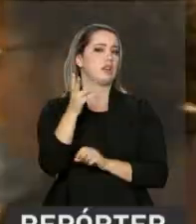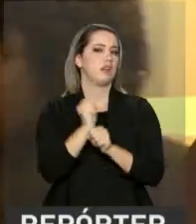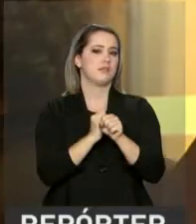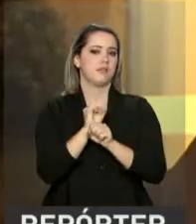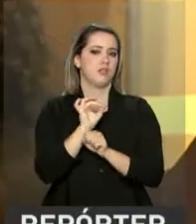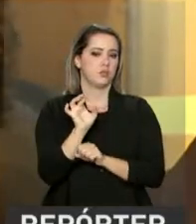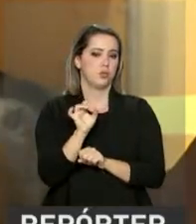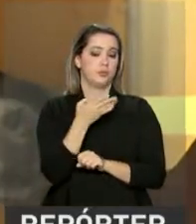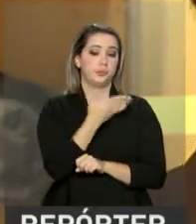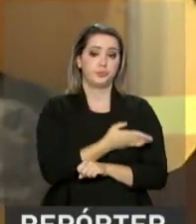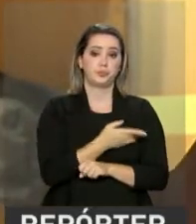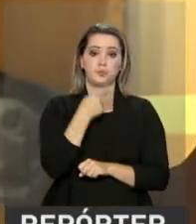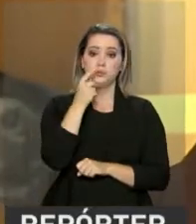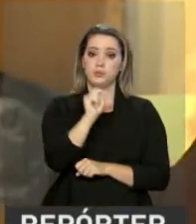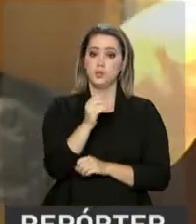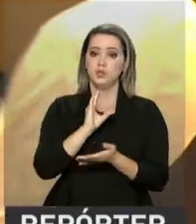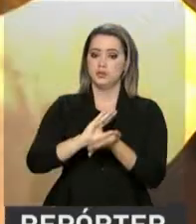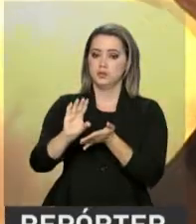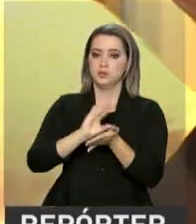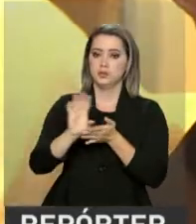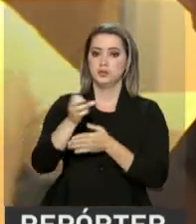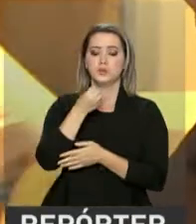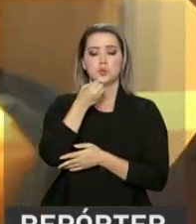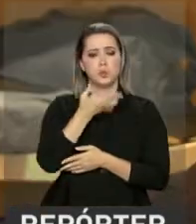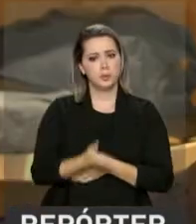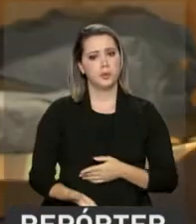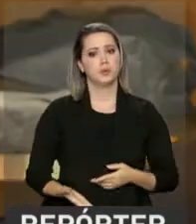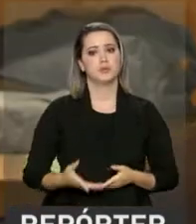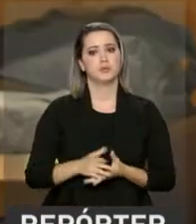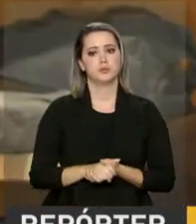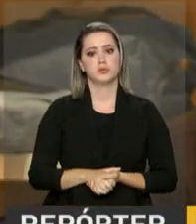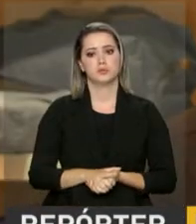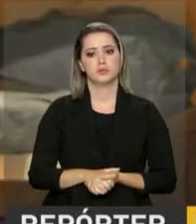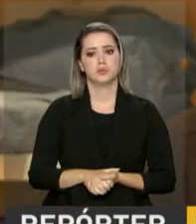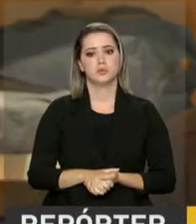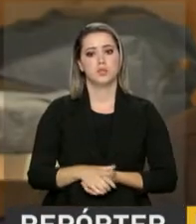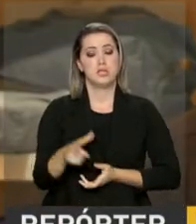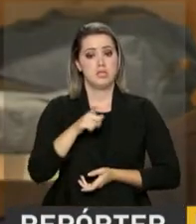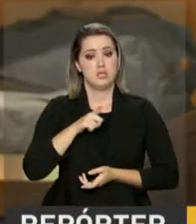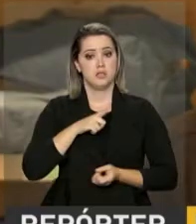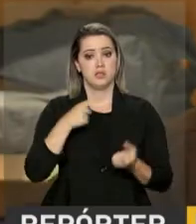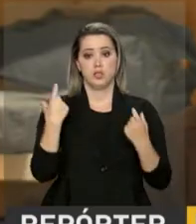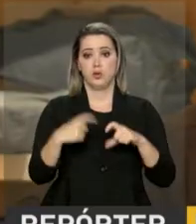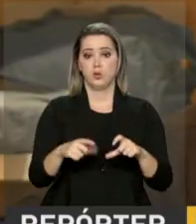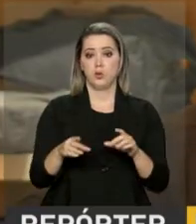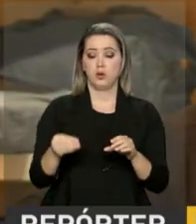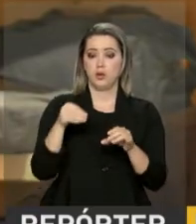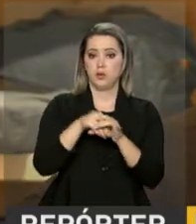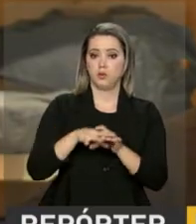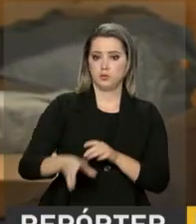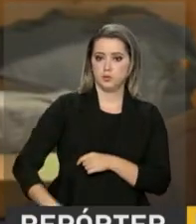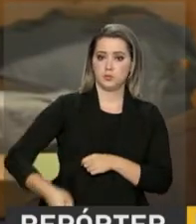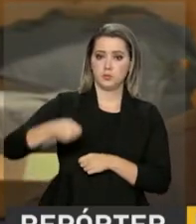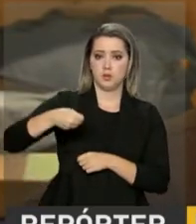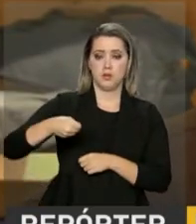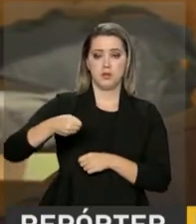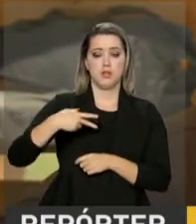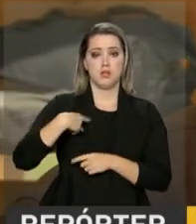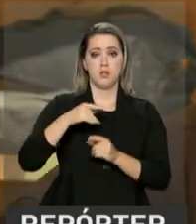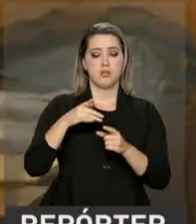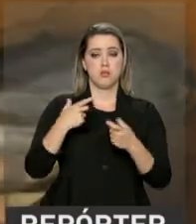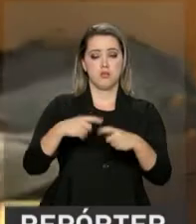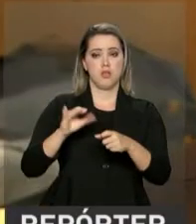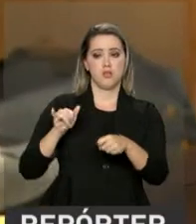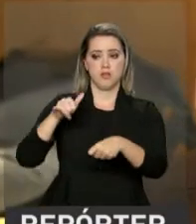para ele o investimento que tem dado certo o fato de ser uma empresa dentro do aeroporto é super importante